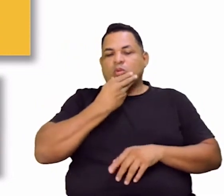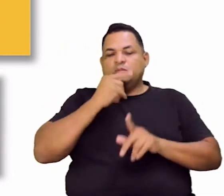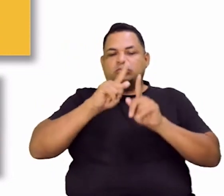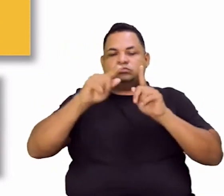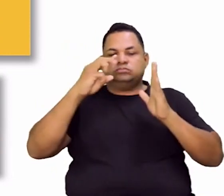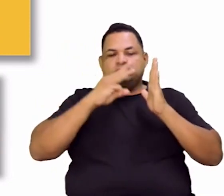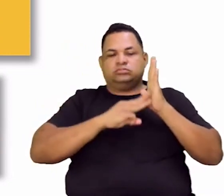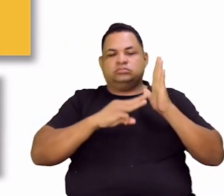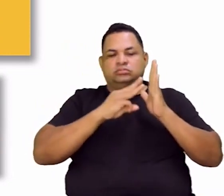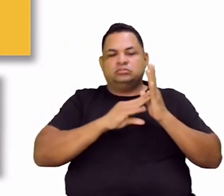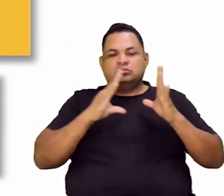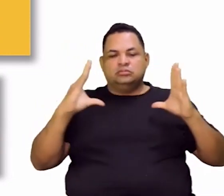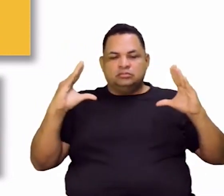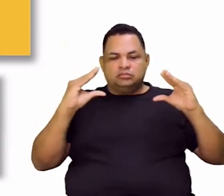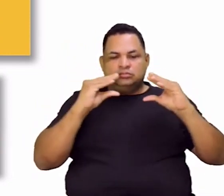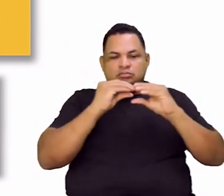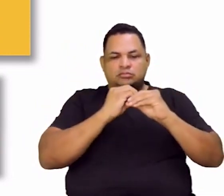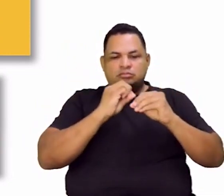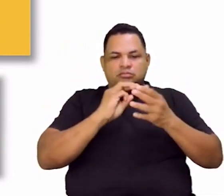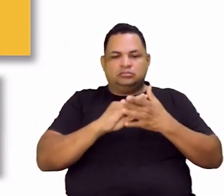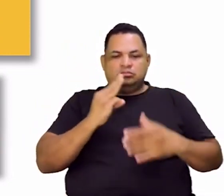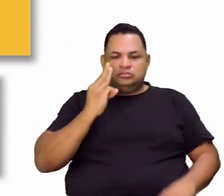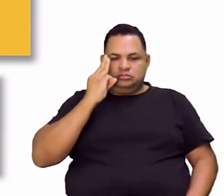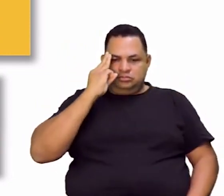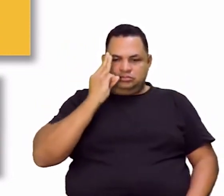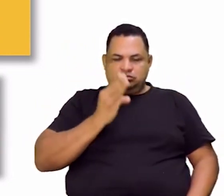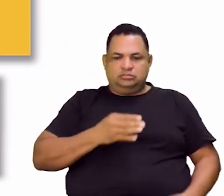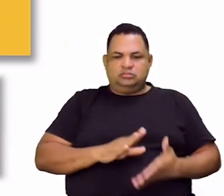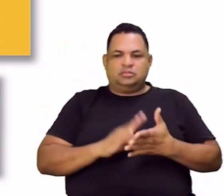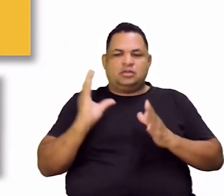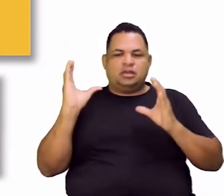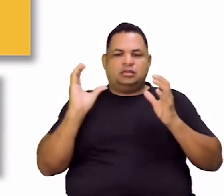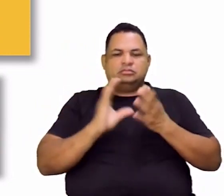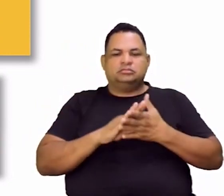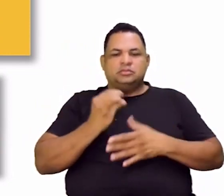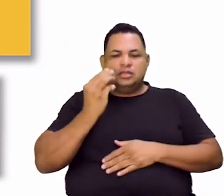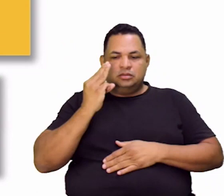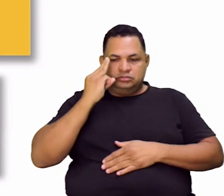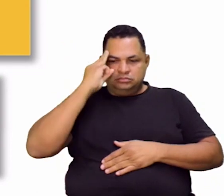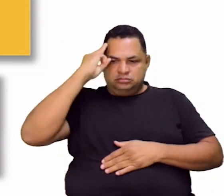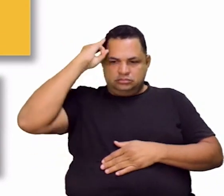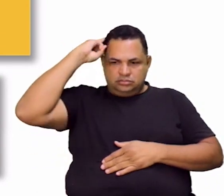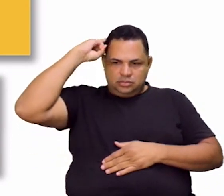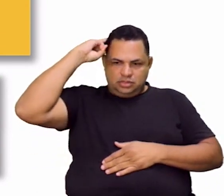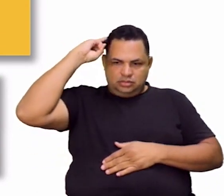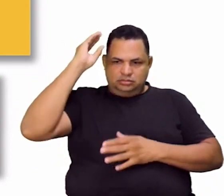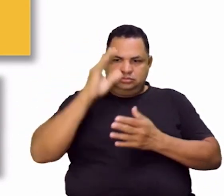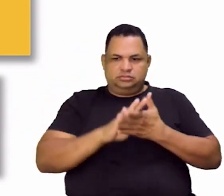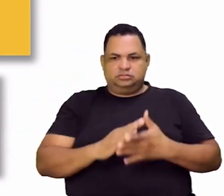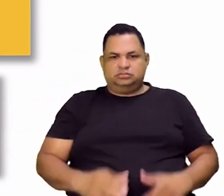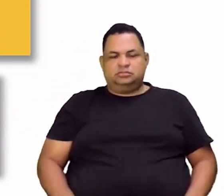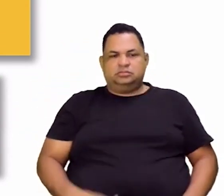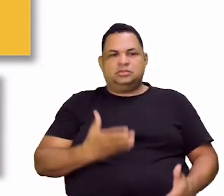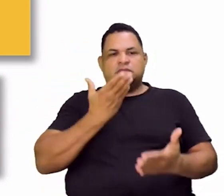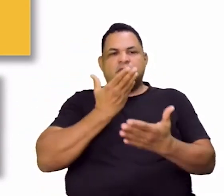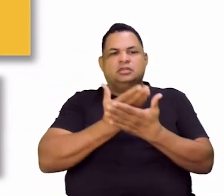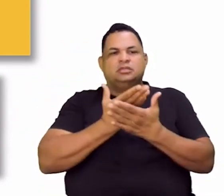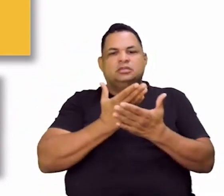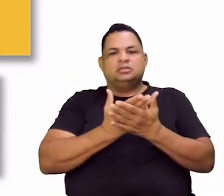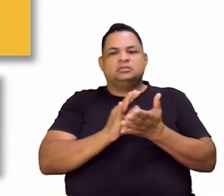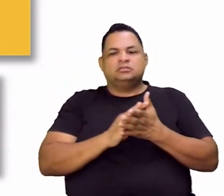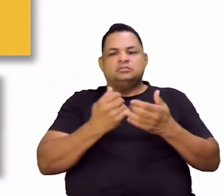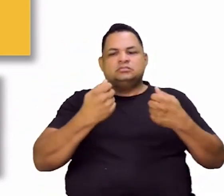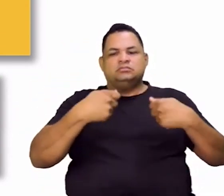e o método. Síntese, né? Uma breve síntese newtoniana. Ou seja, essa aula aqui